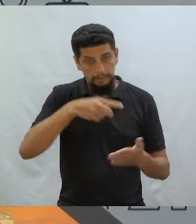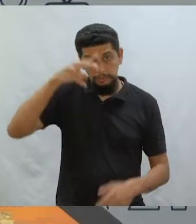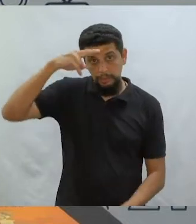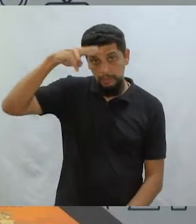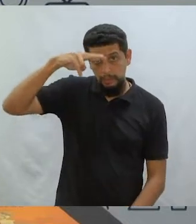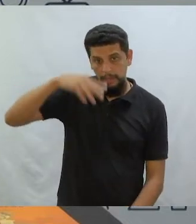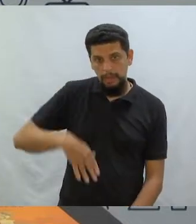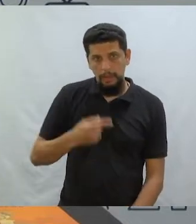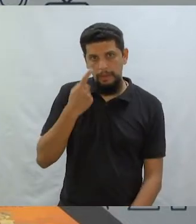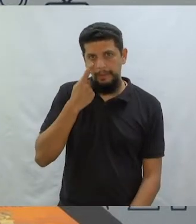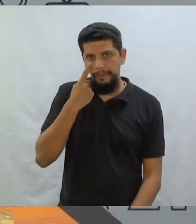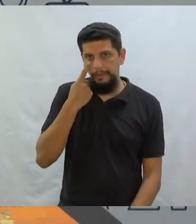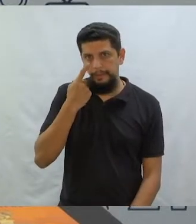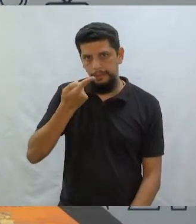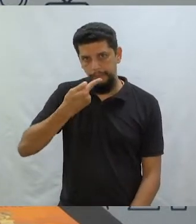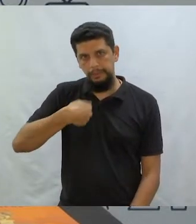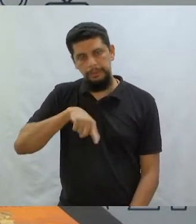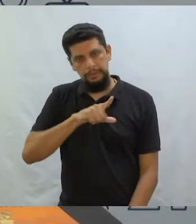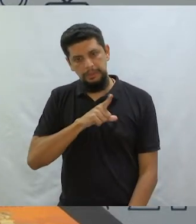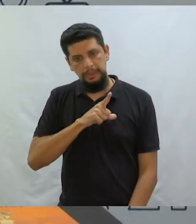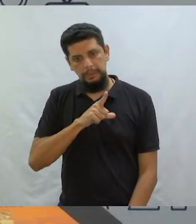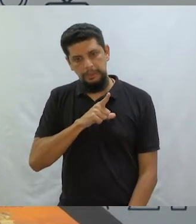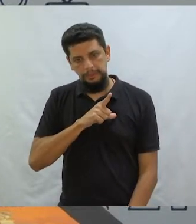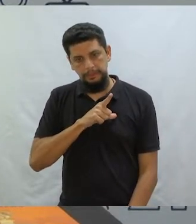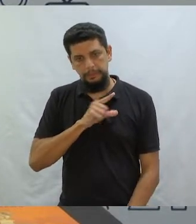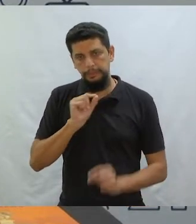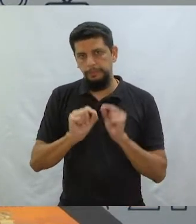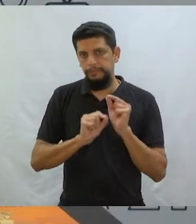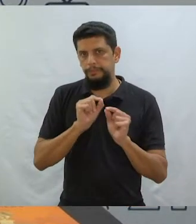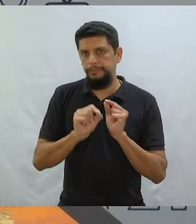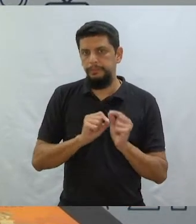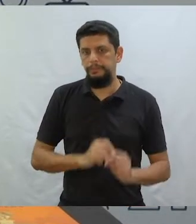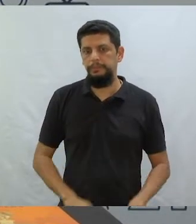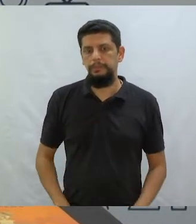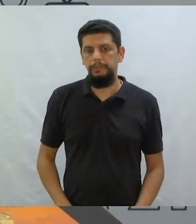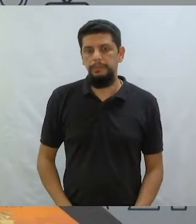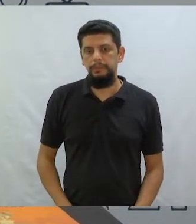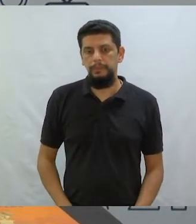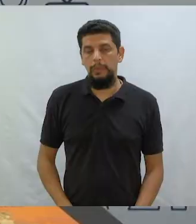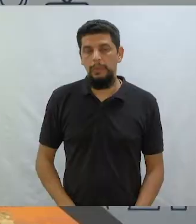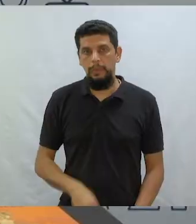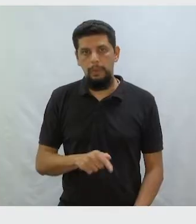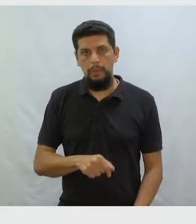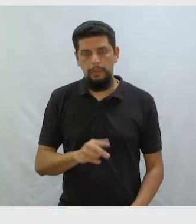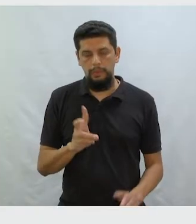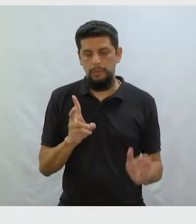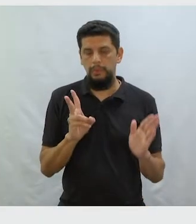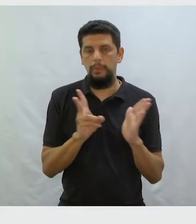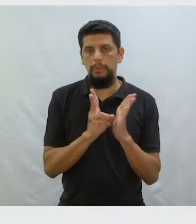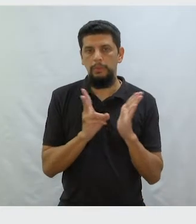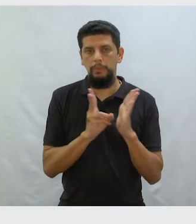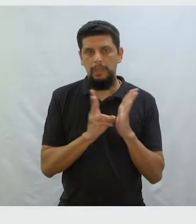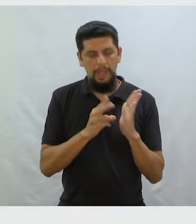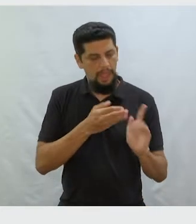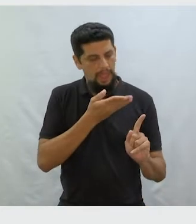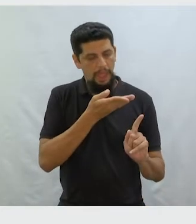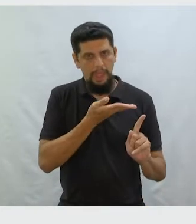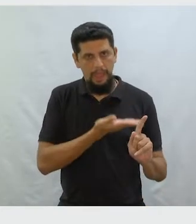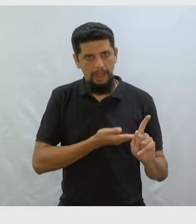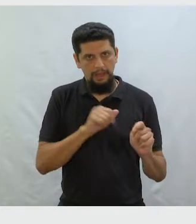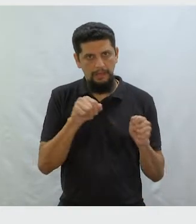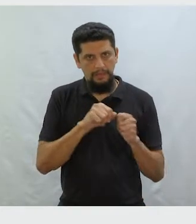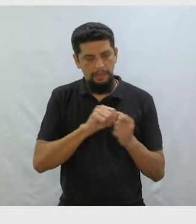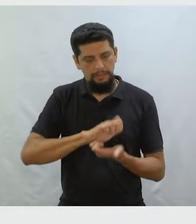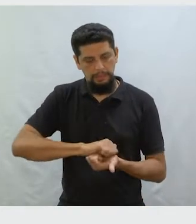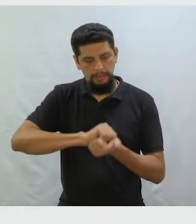história e olha só o que que nós temos também nós temos O Guarani ela fez ali